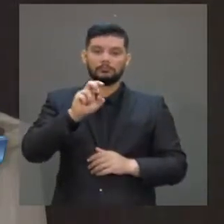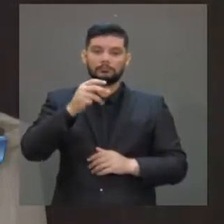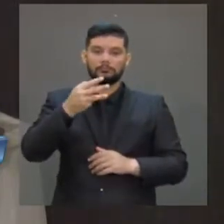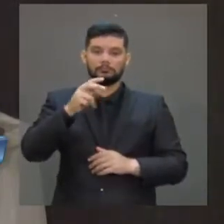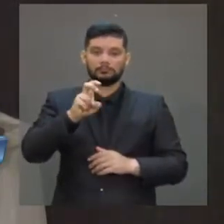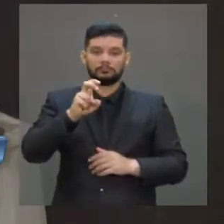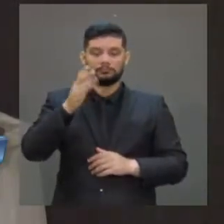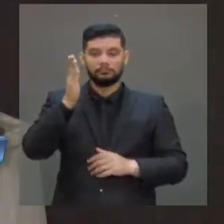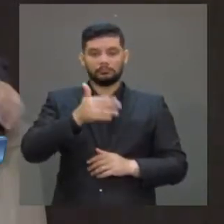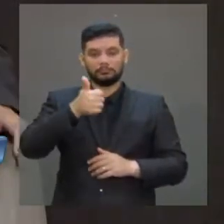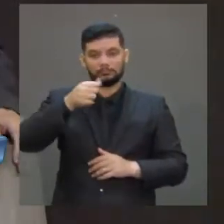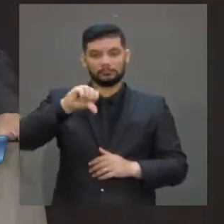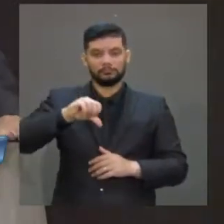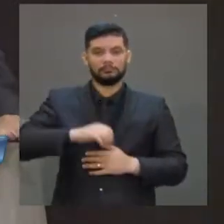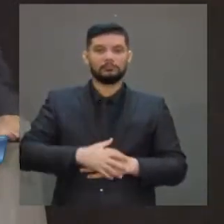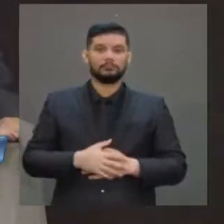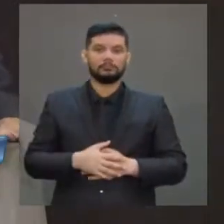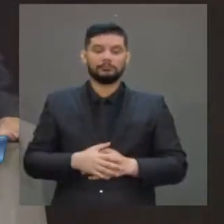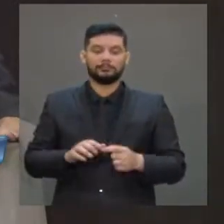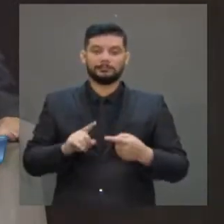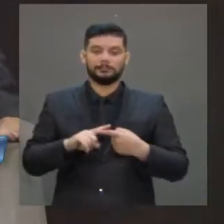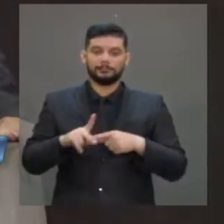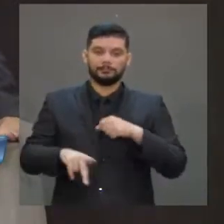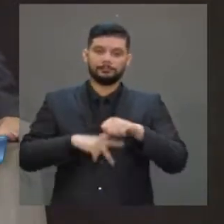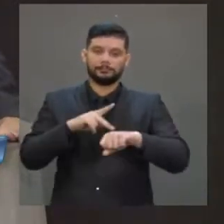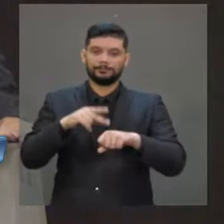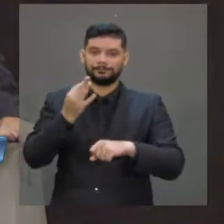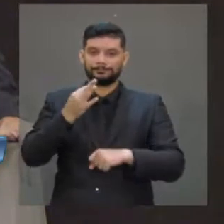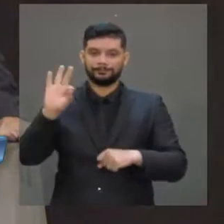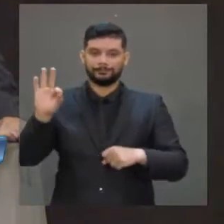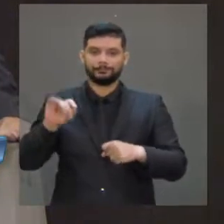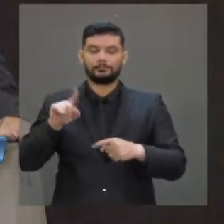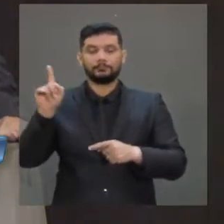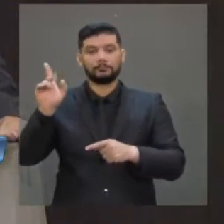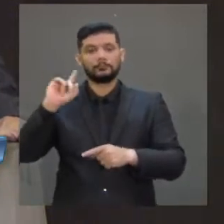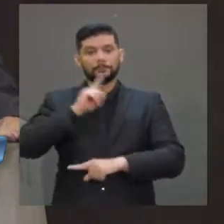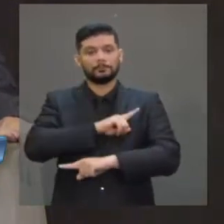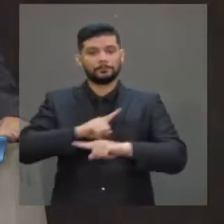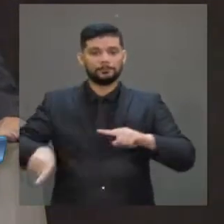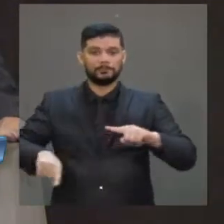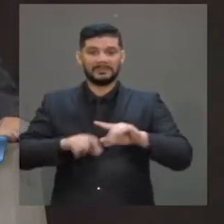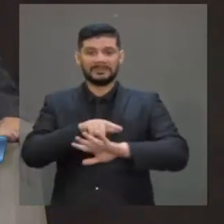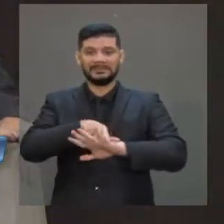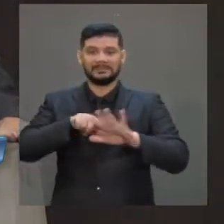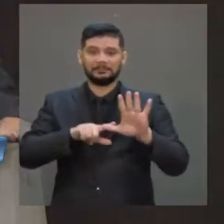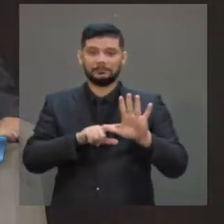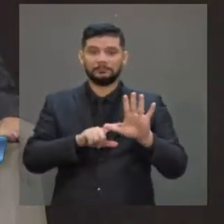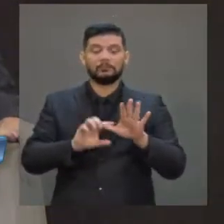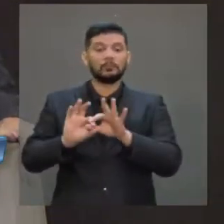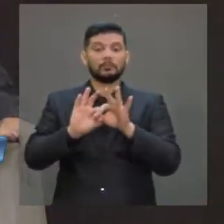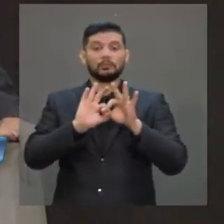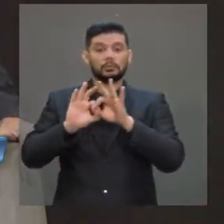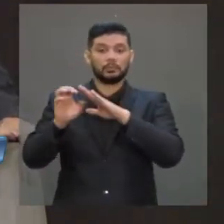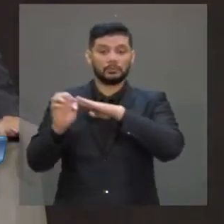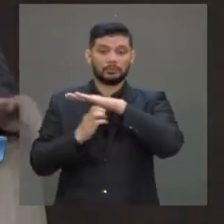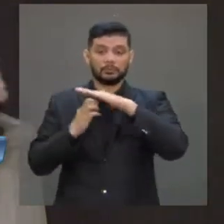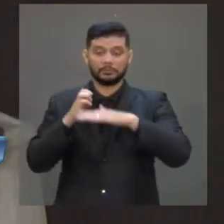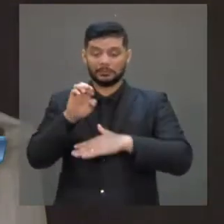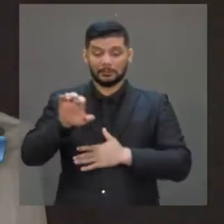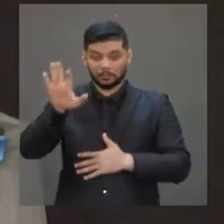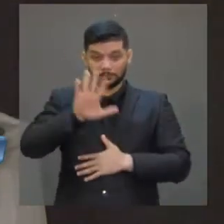535/2019. A França já proibiu 5 neonicotinoides, a União Europeia inteira proibiu 3